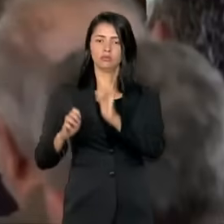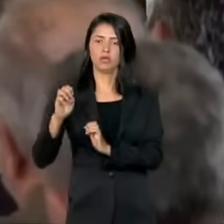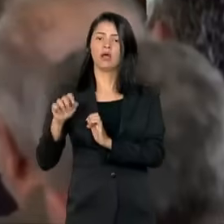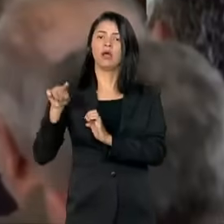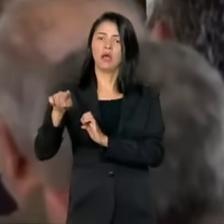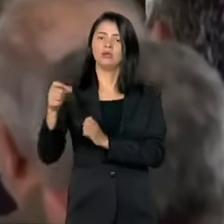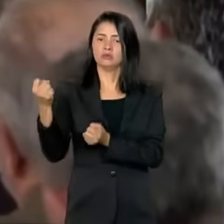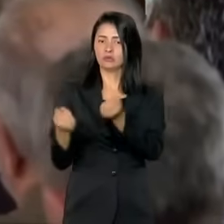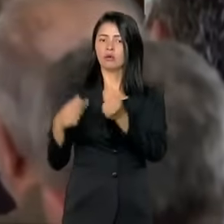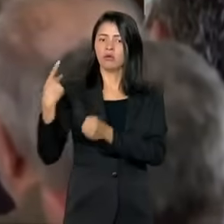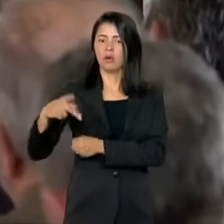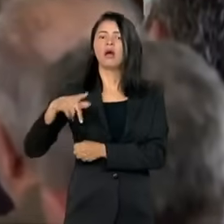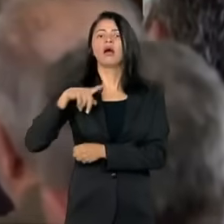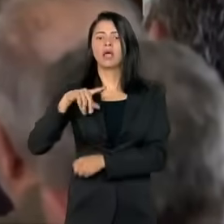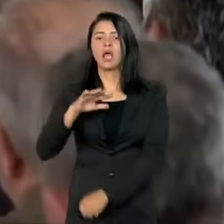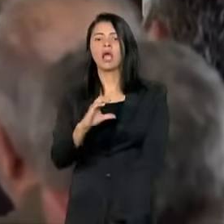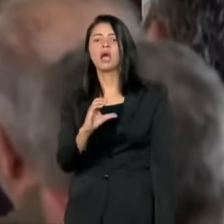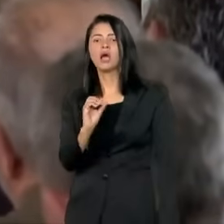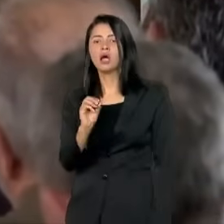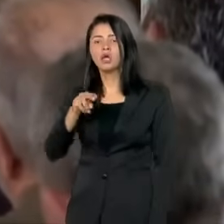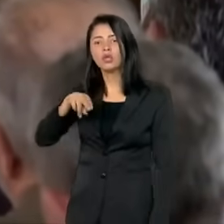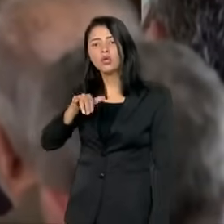Né? Queria também